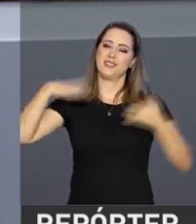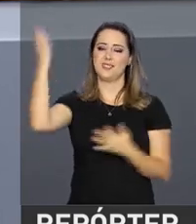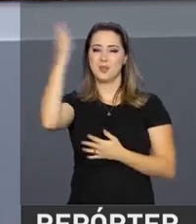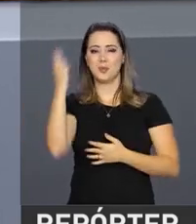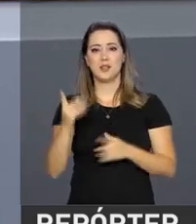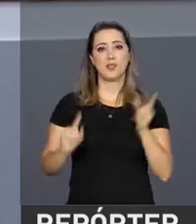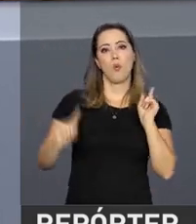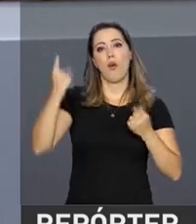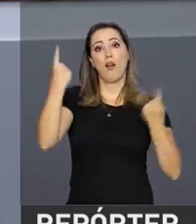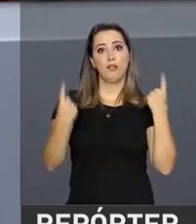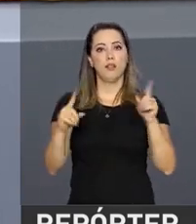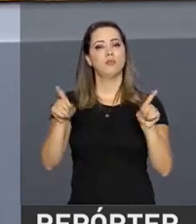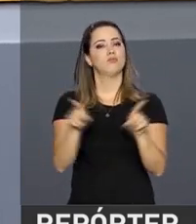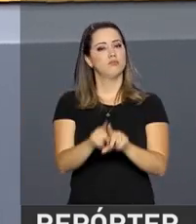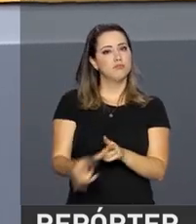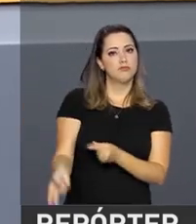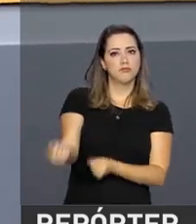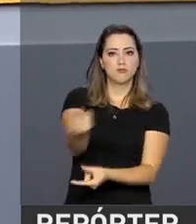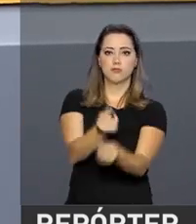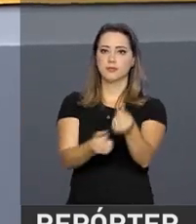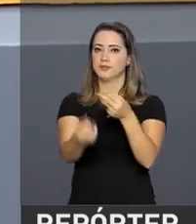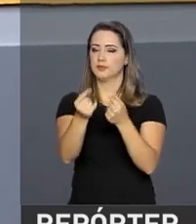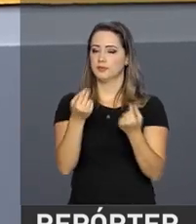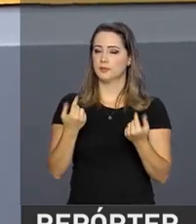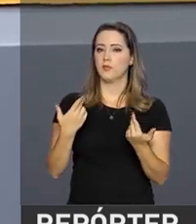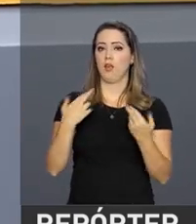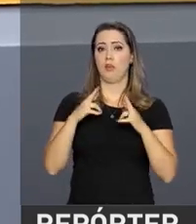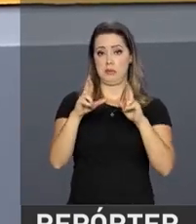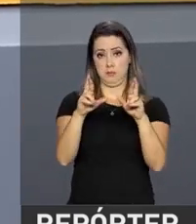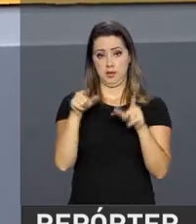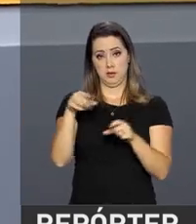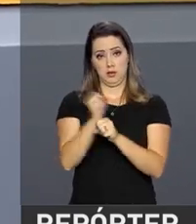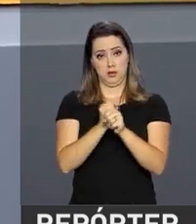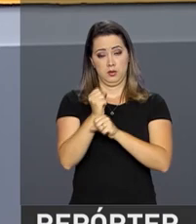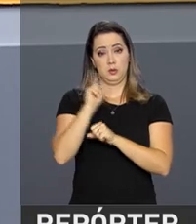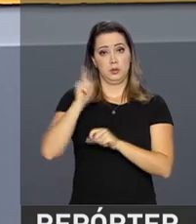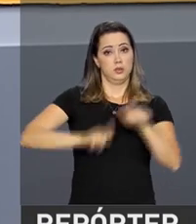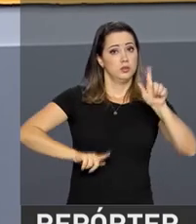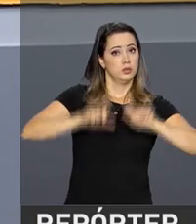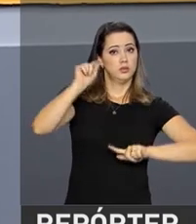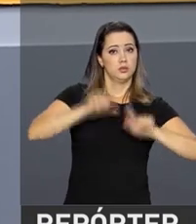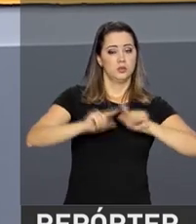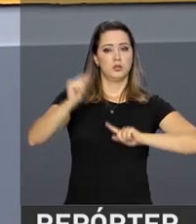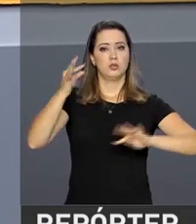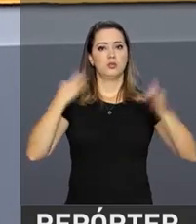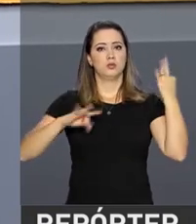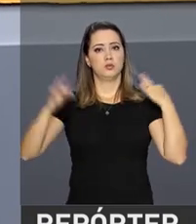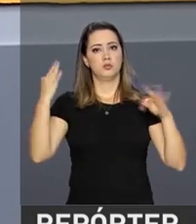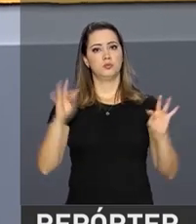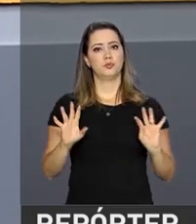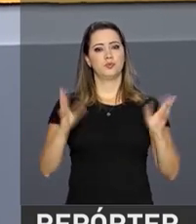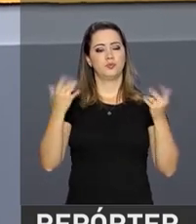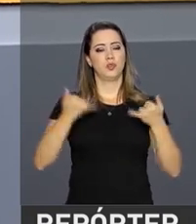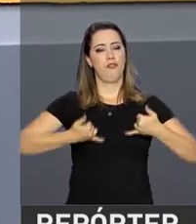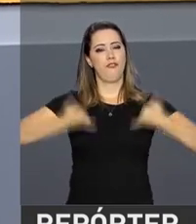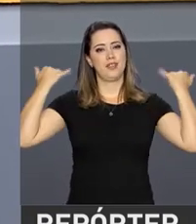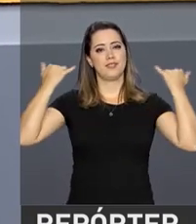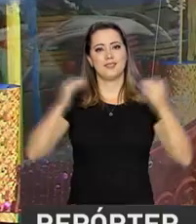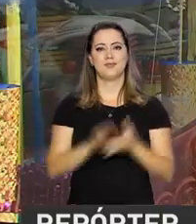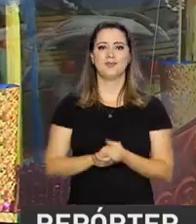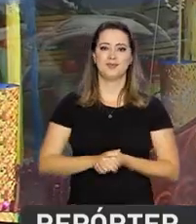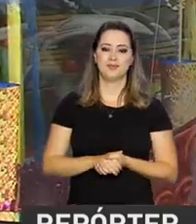momento de aquecer a economia. A expectativa para 2018 é de recorde na movimentação turística durante o período da festa.